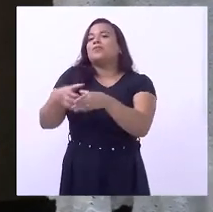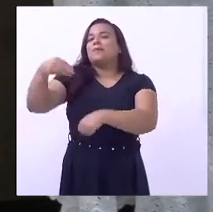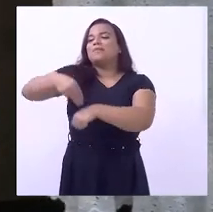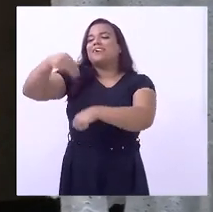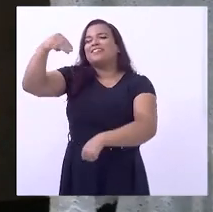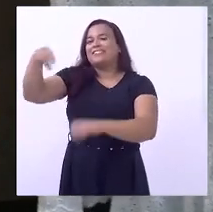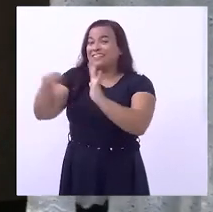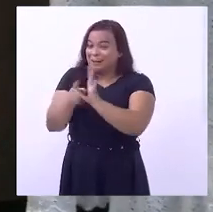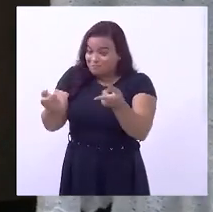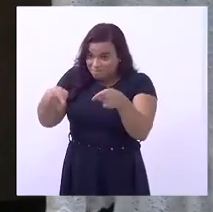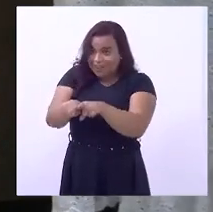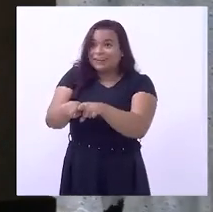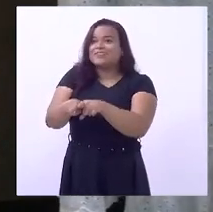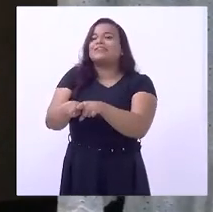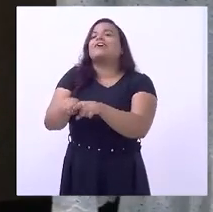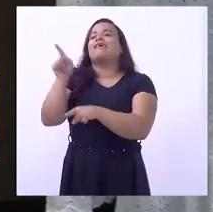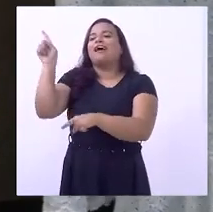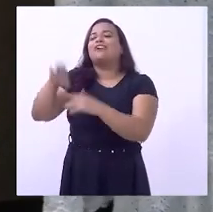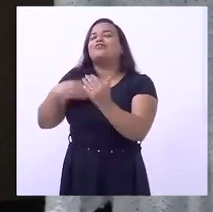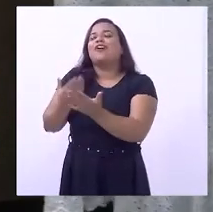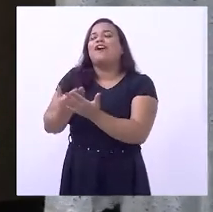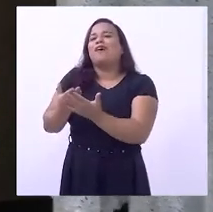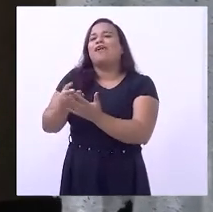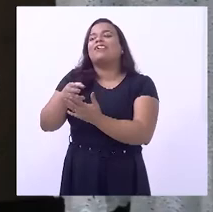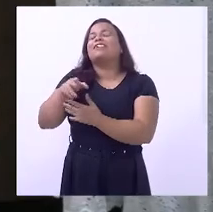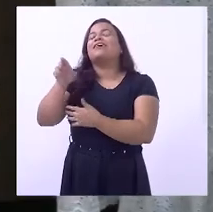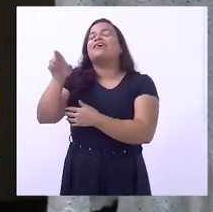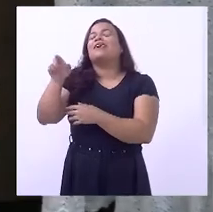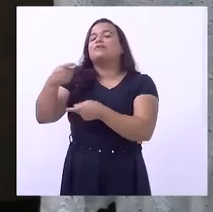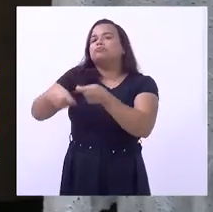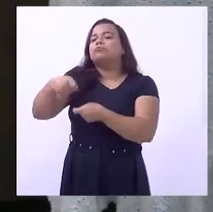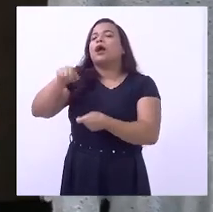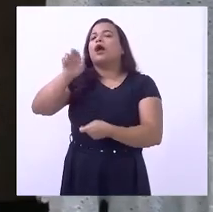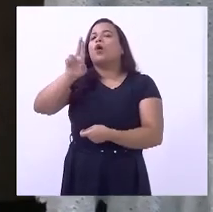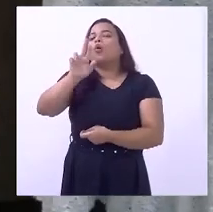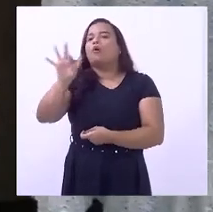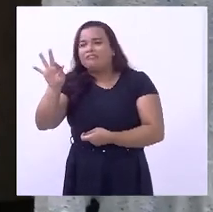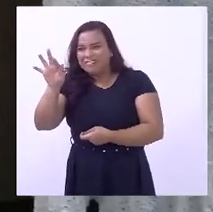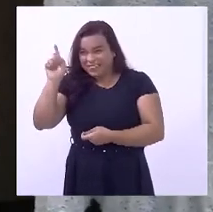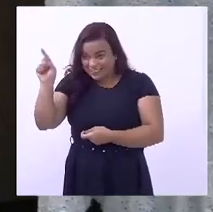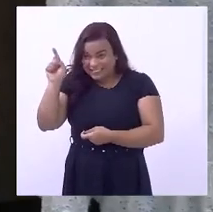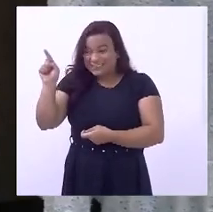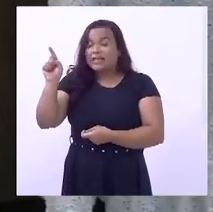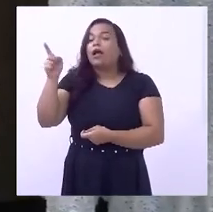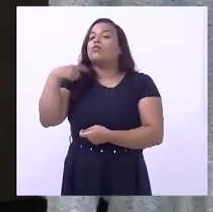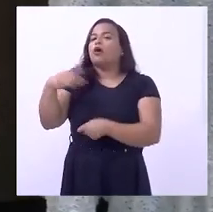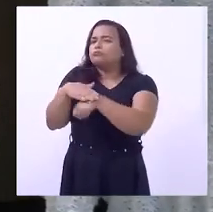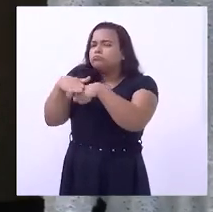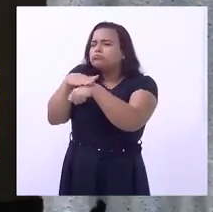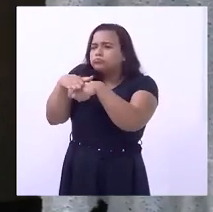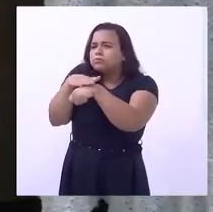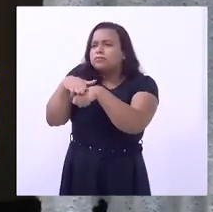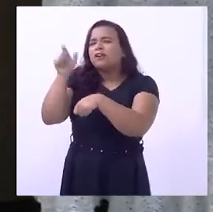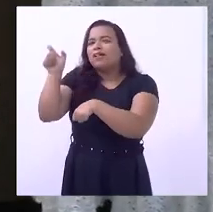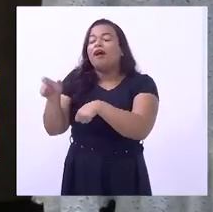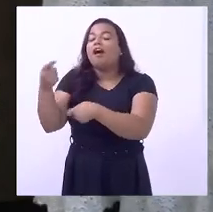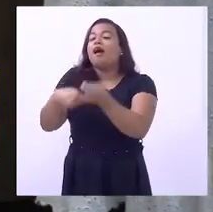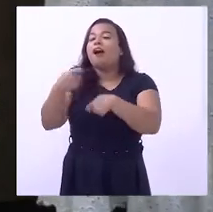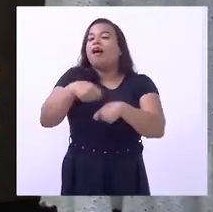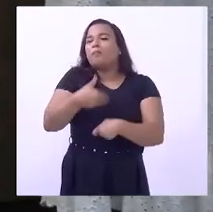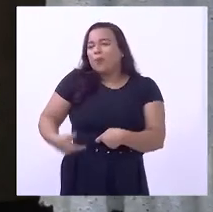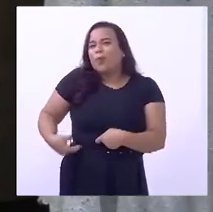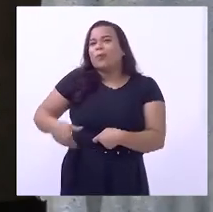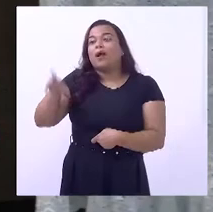Legislativo com a UF. A gente está conversando com o curso de administração pública, o reitor Antônio Cláudio está ajudando, e a ideia é que a gente